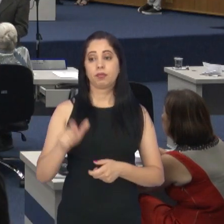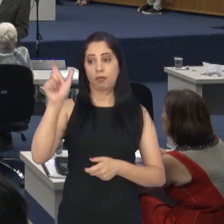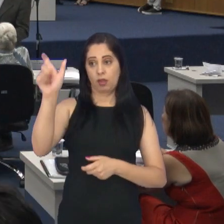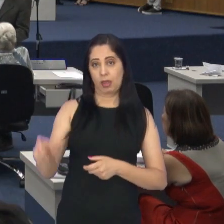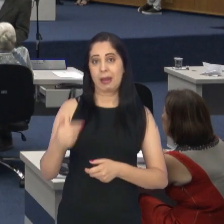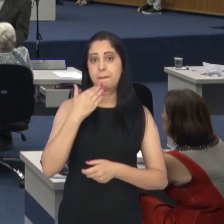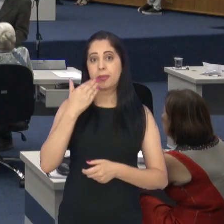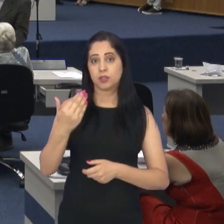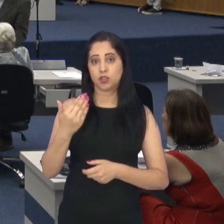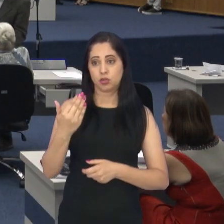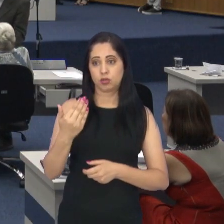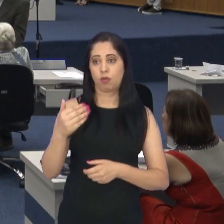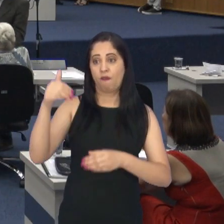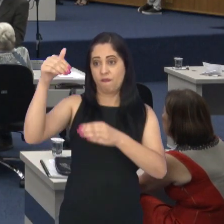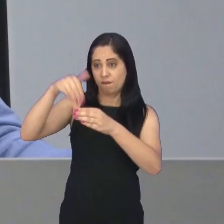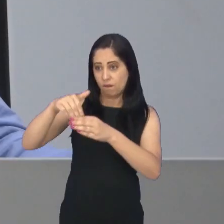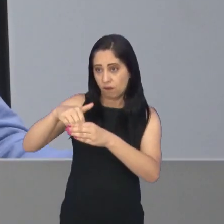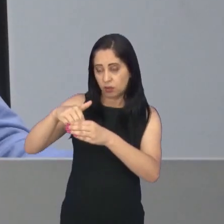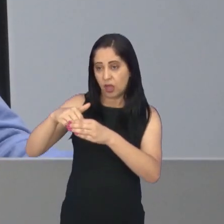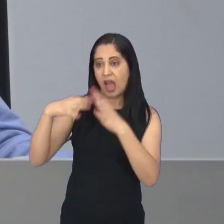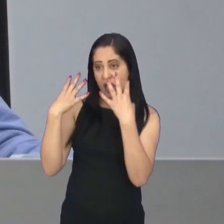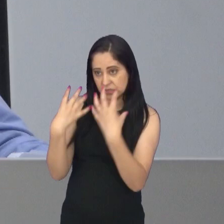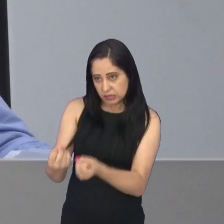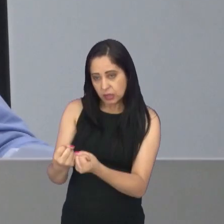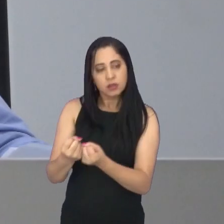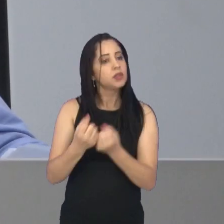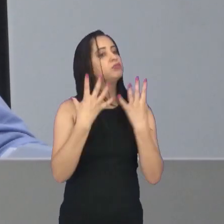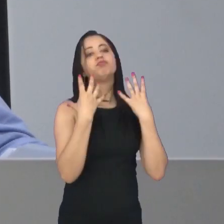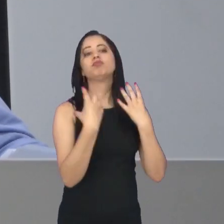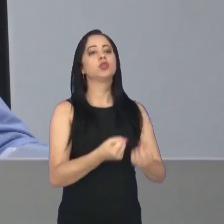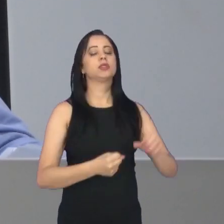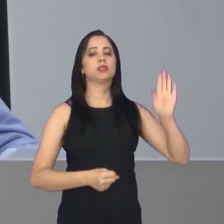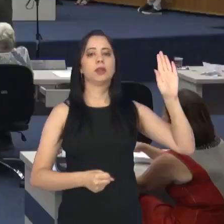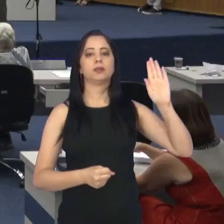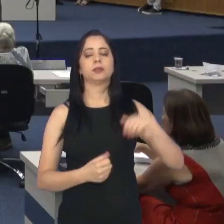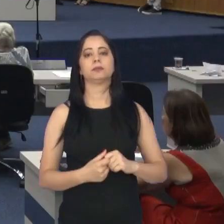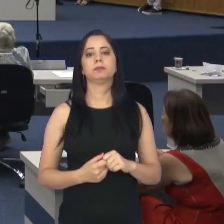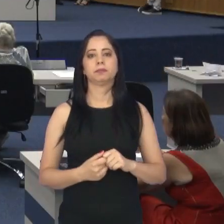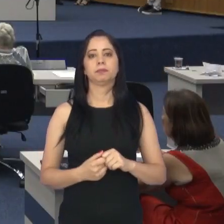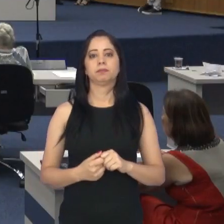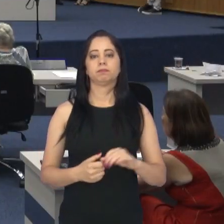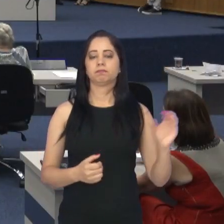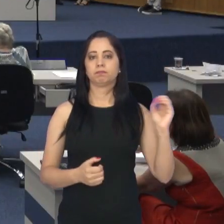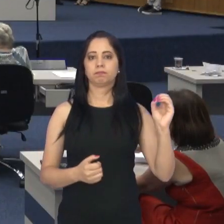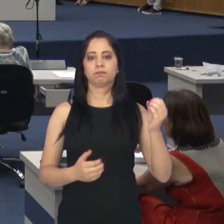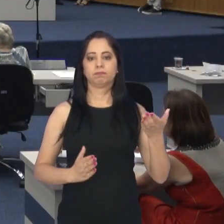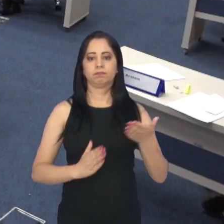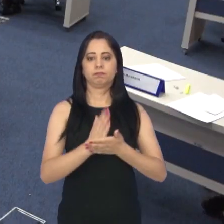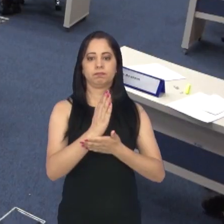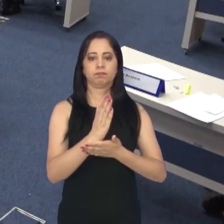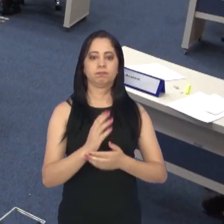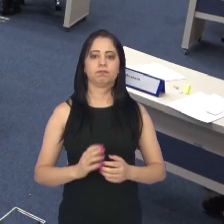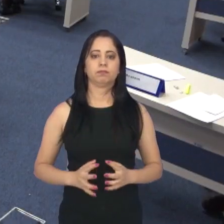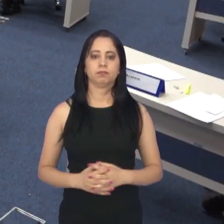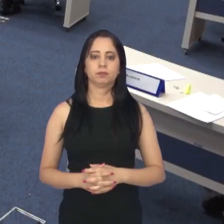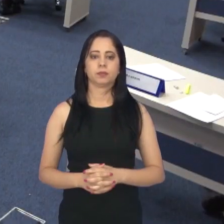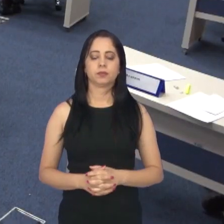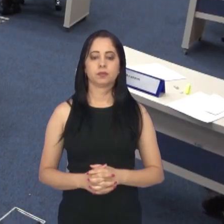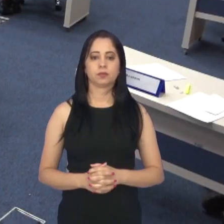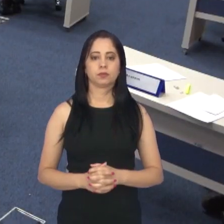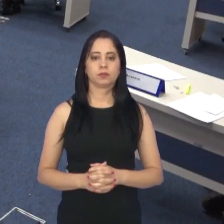vereador José Luiz. Vereador Saulares, permaneça com a comissão, os contrários se manifestem. Nenhuma manifestação contrária. Aprovado por unanimidade.